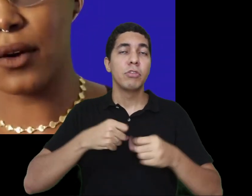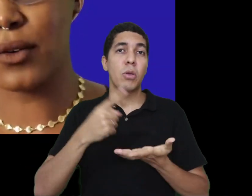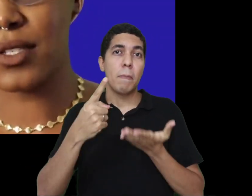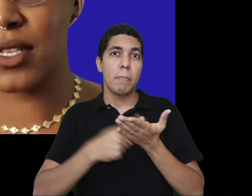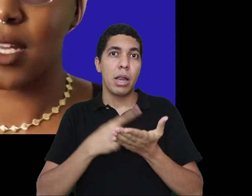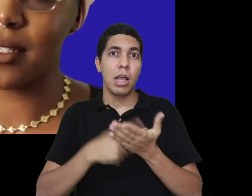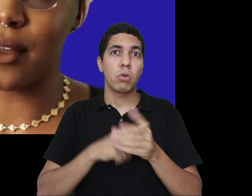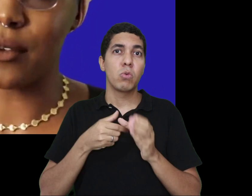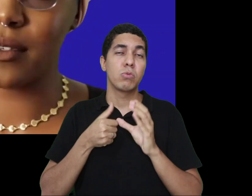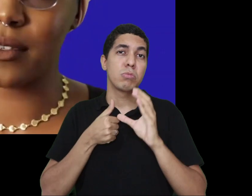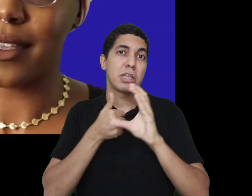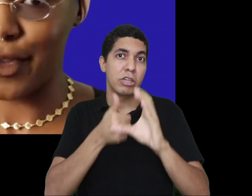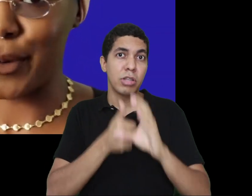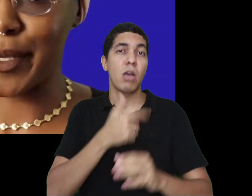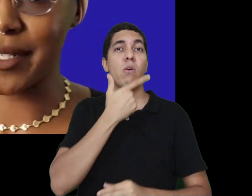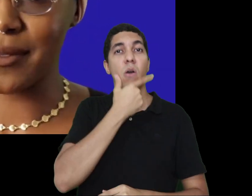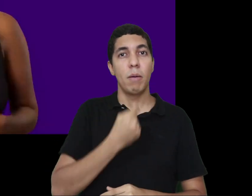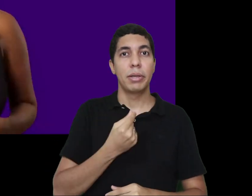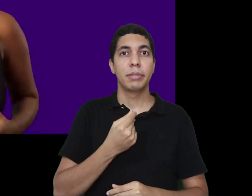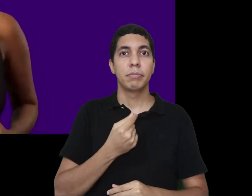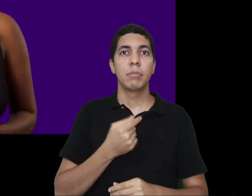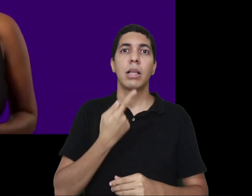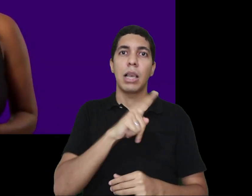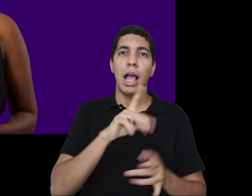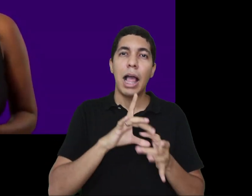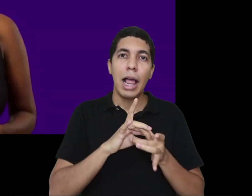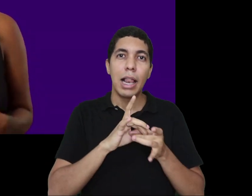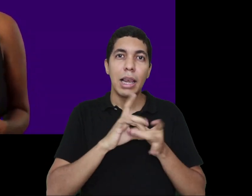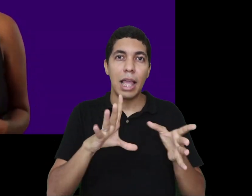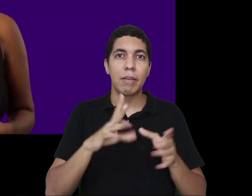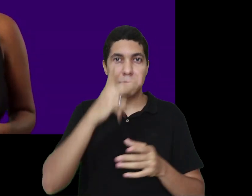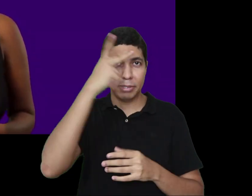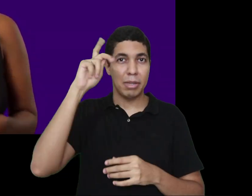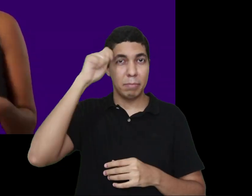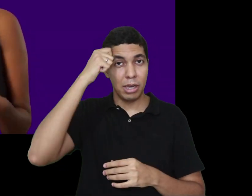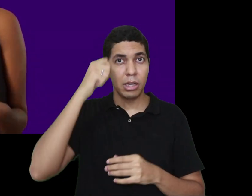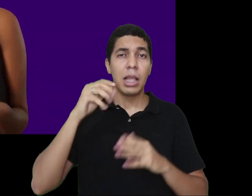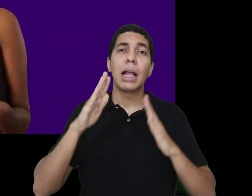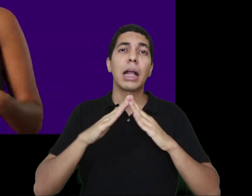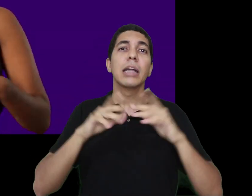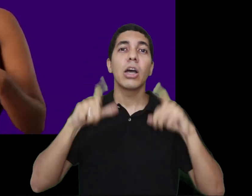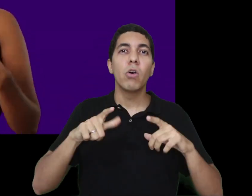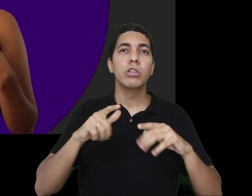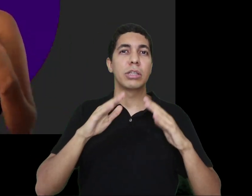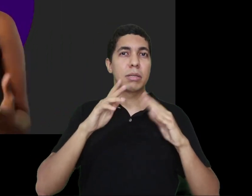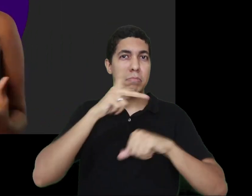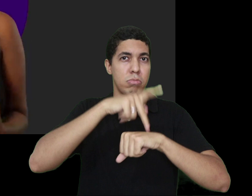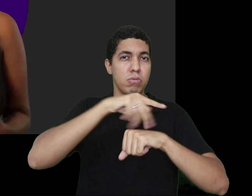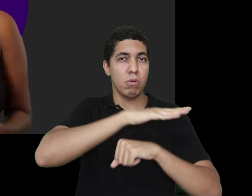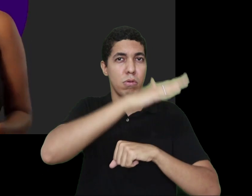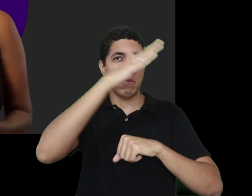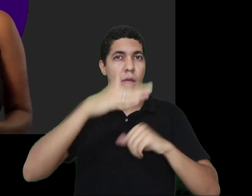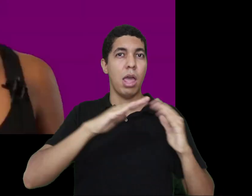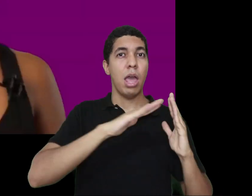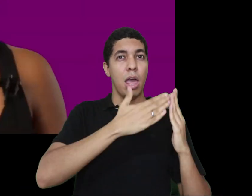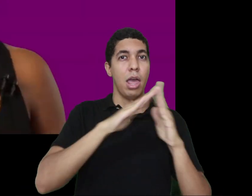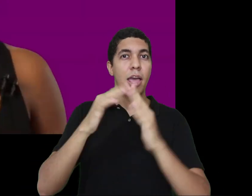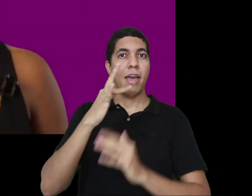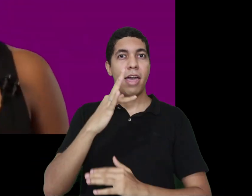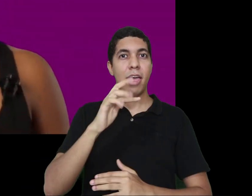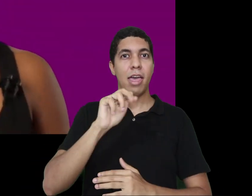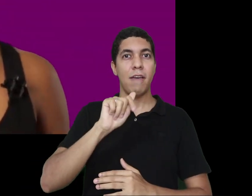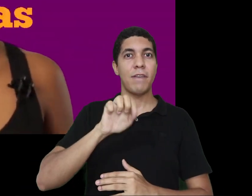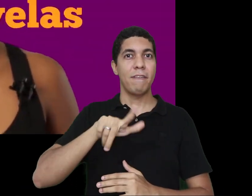defendia brancos, cristãos e homens. Recém-libertos, os escravizados foram morar em locais onde ninguém queria morar, como